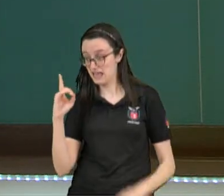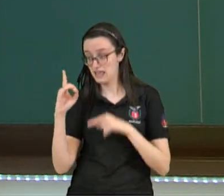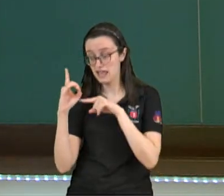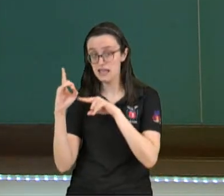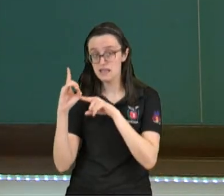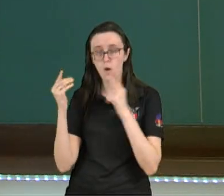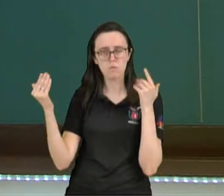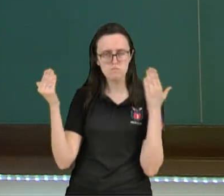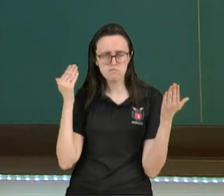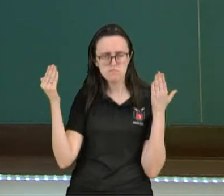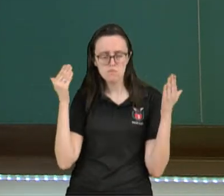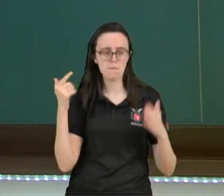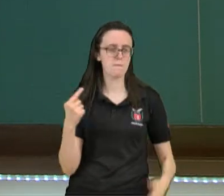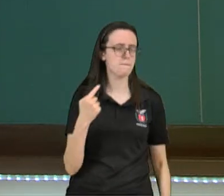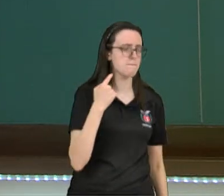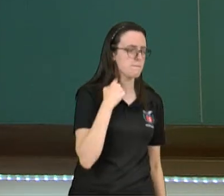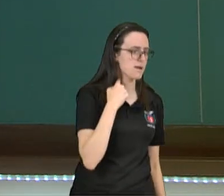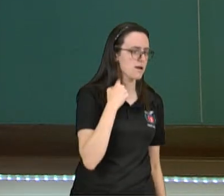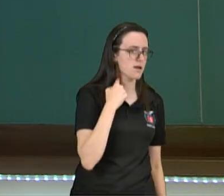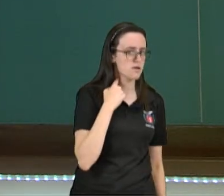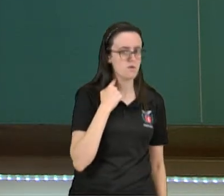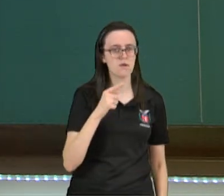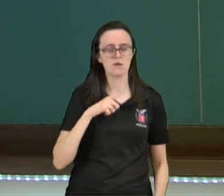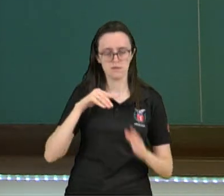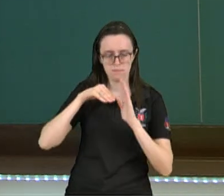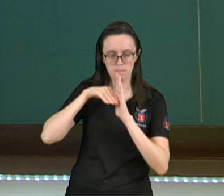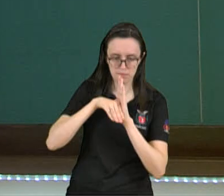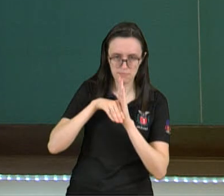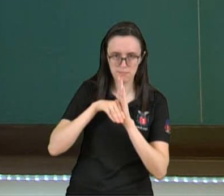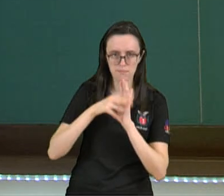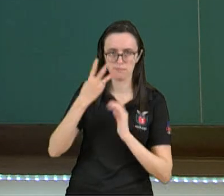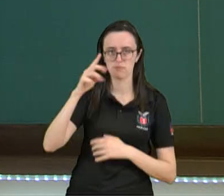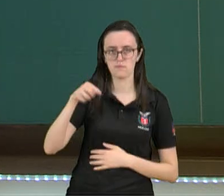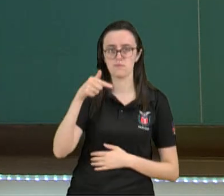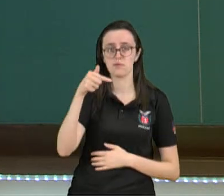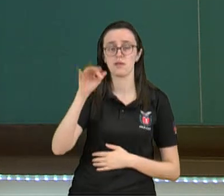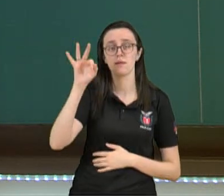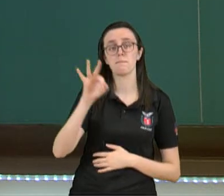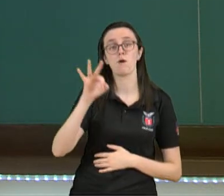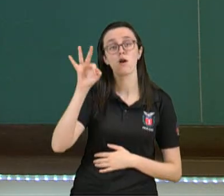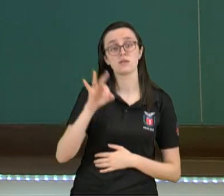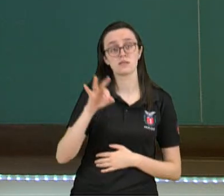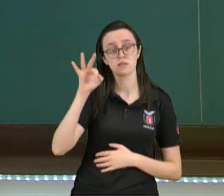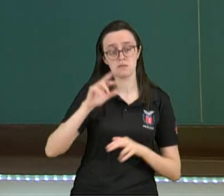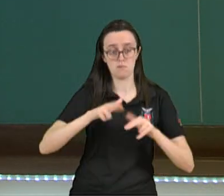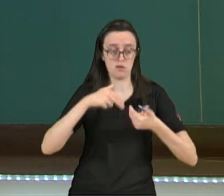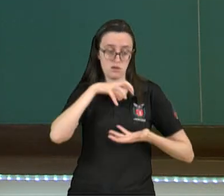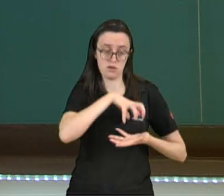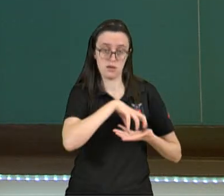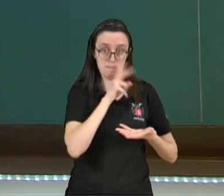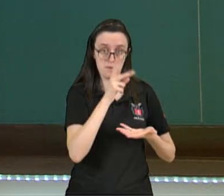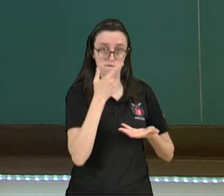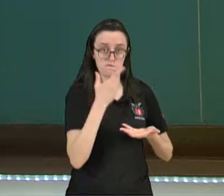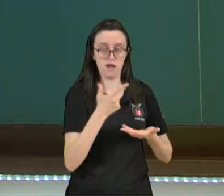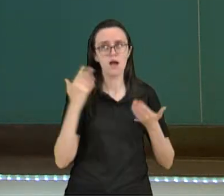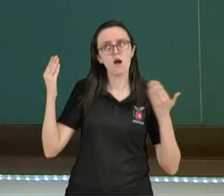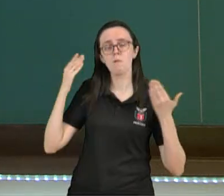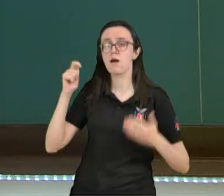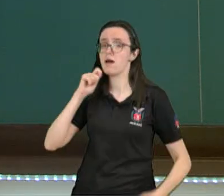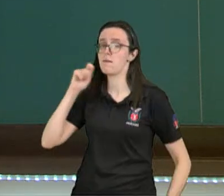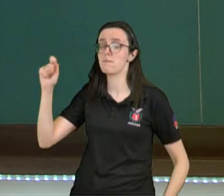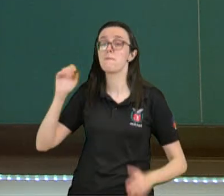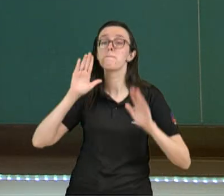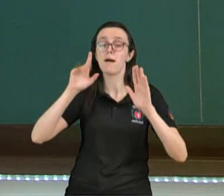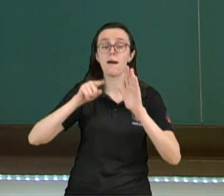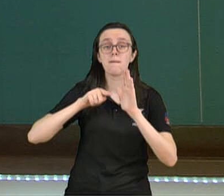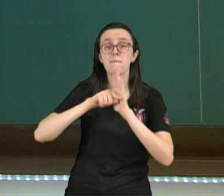esta comparação de maio, a queda, né, foi de 3,7%, né, segundo a entidade, em relação a abril. No entanto, a